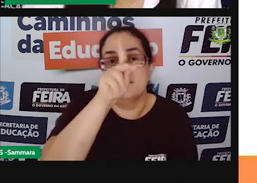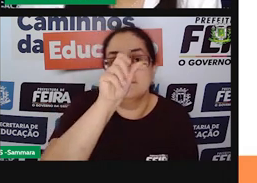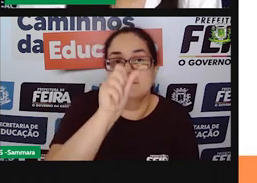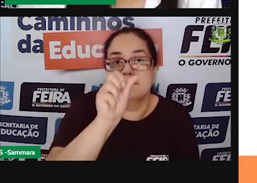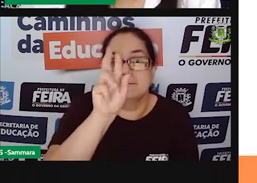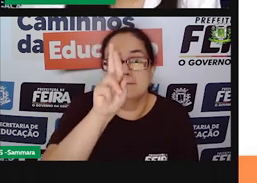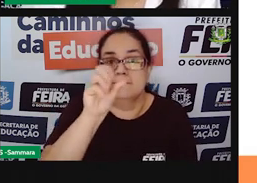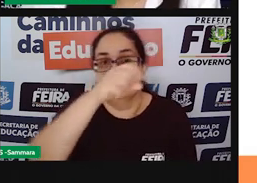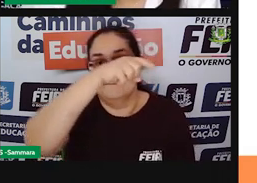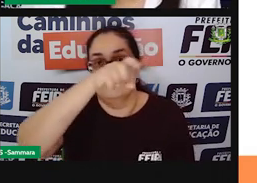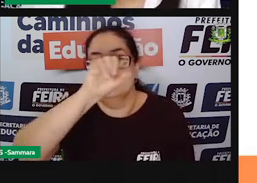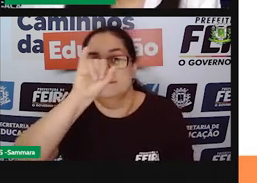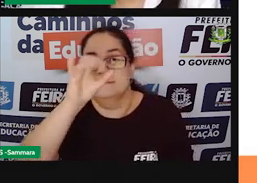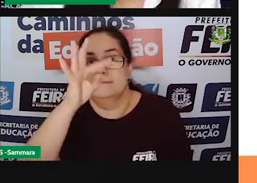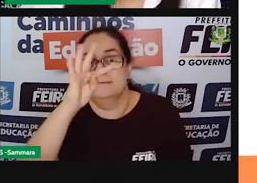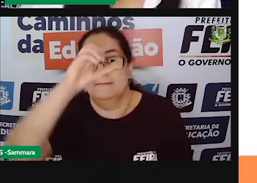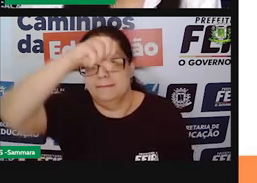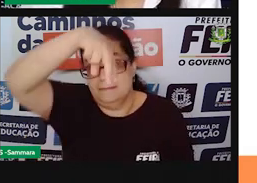paroxítonas.